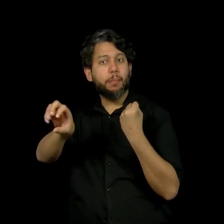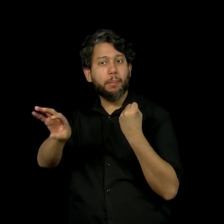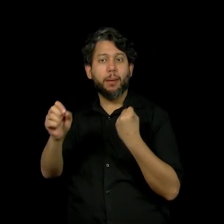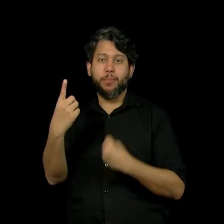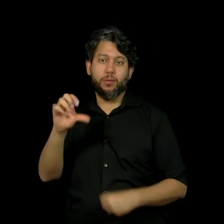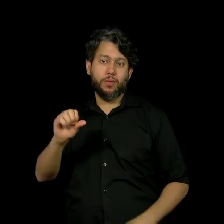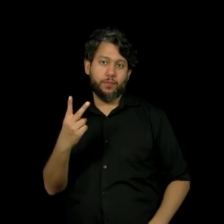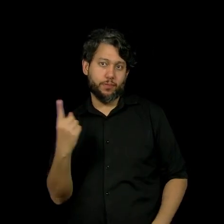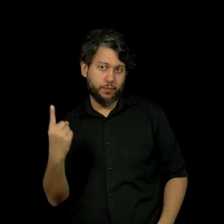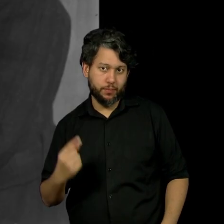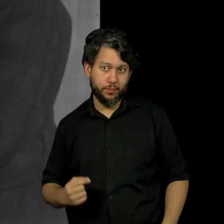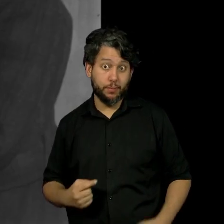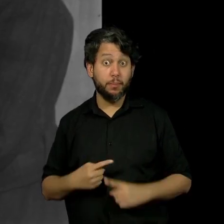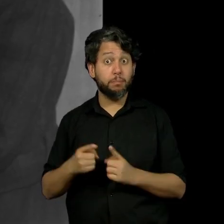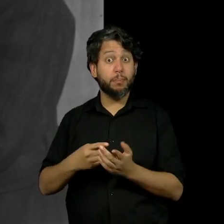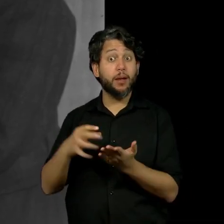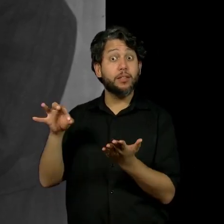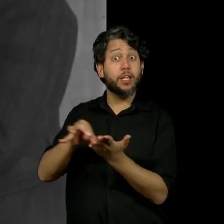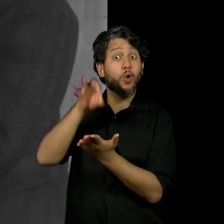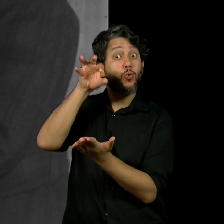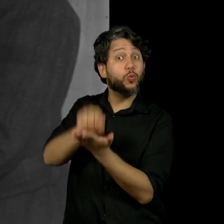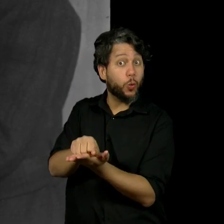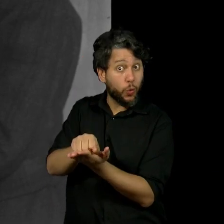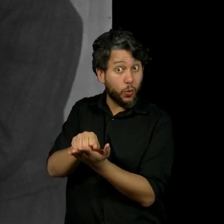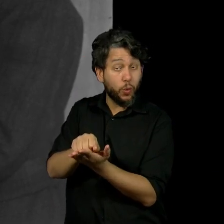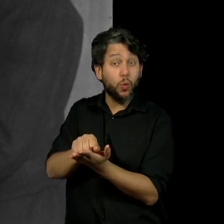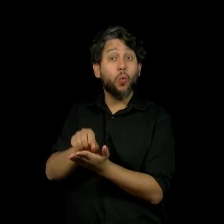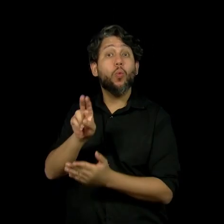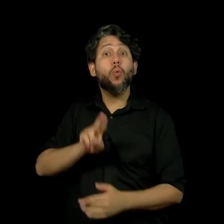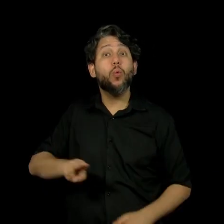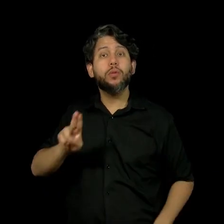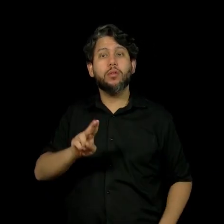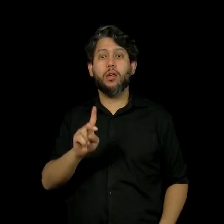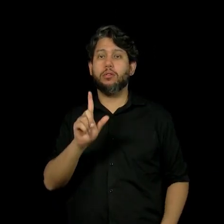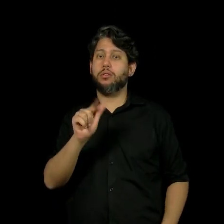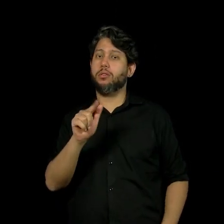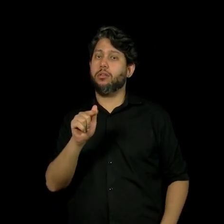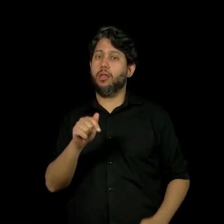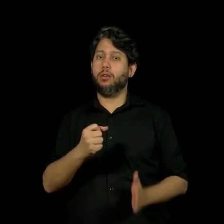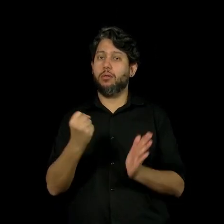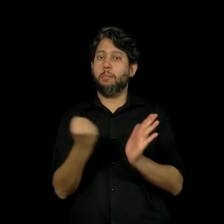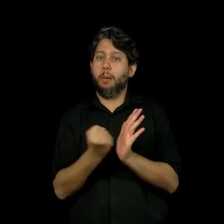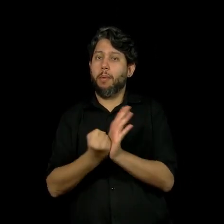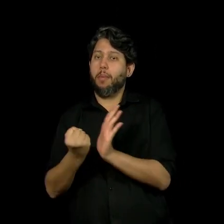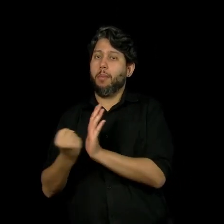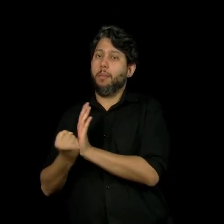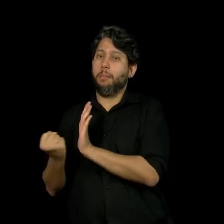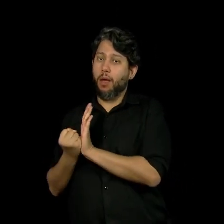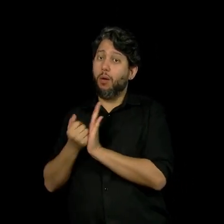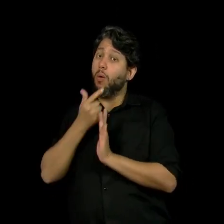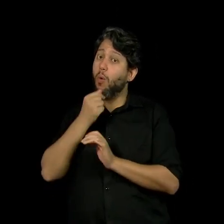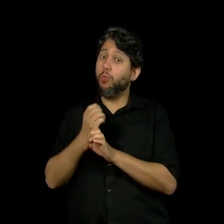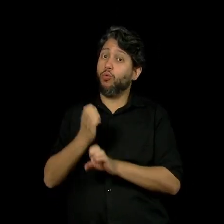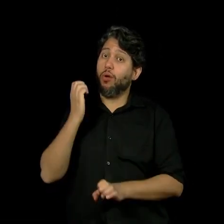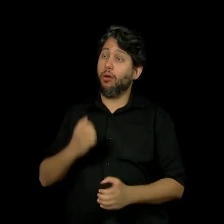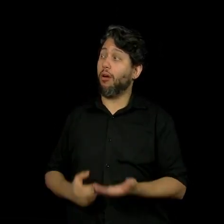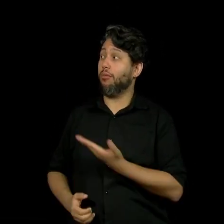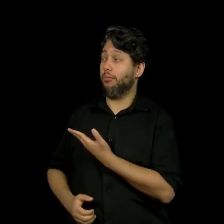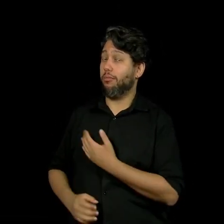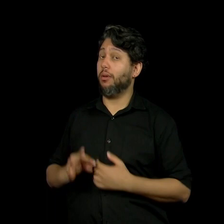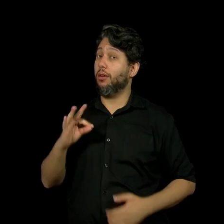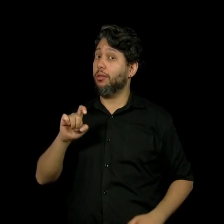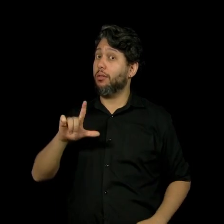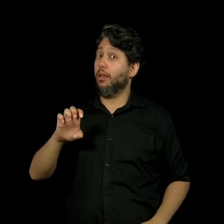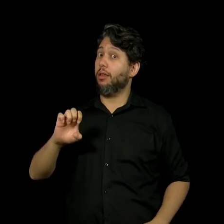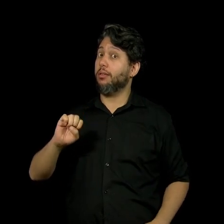Mas a invenção registrada por ele utilizava 17 patentes do visionário engenheiro Nikola